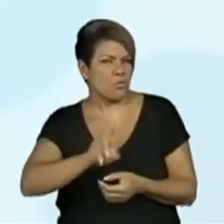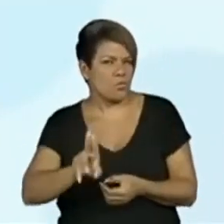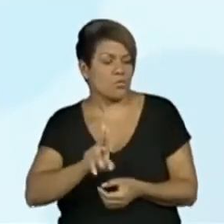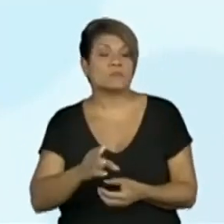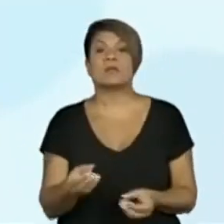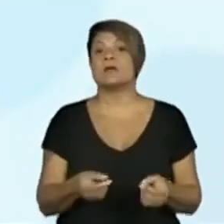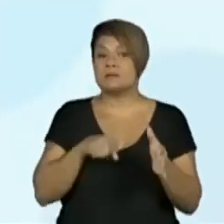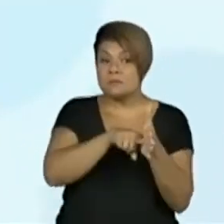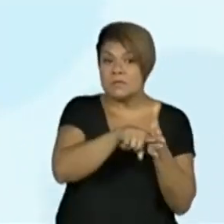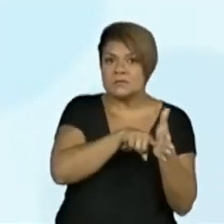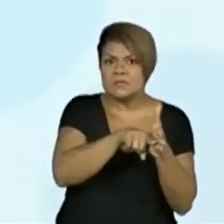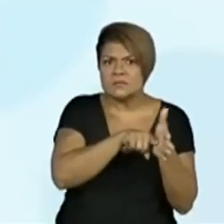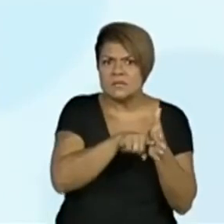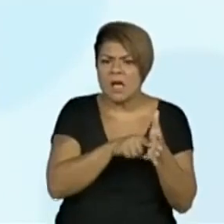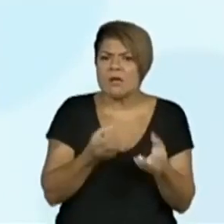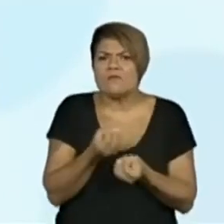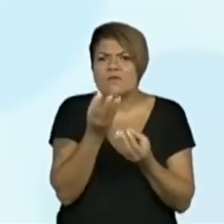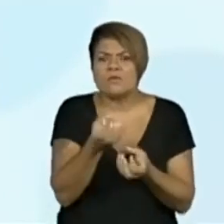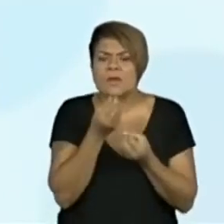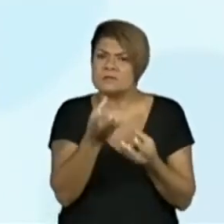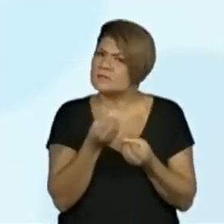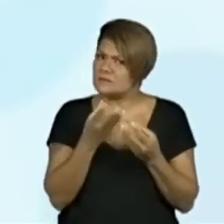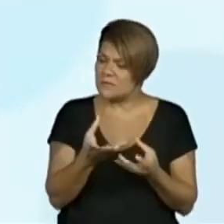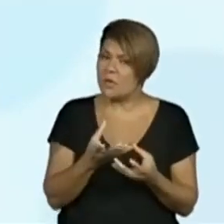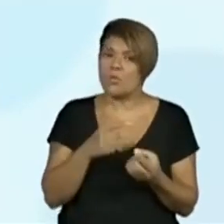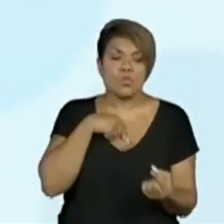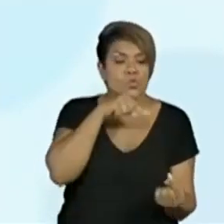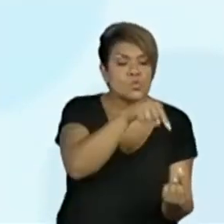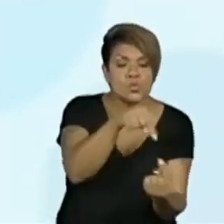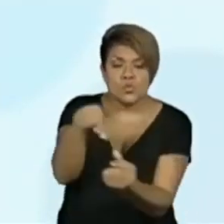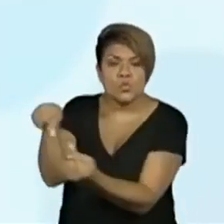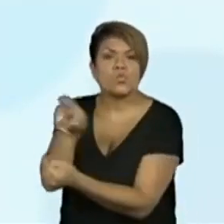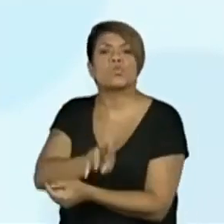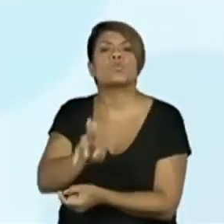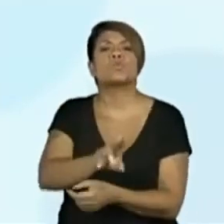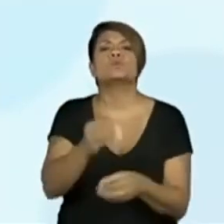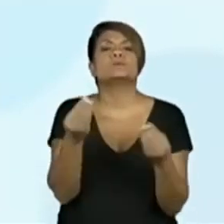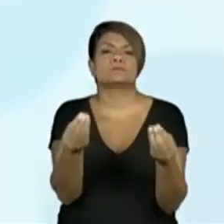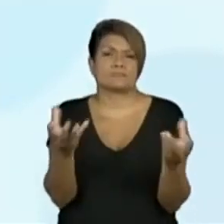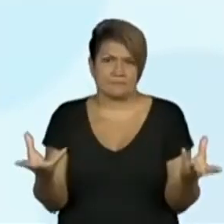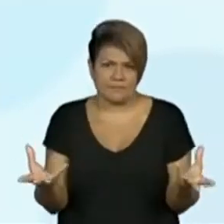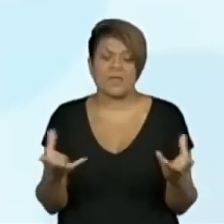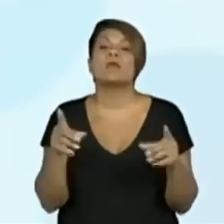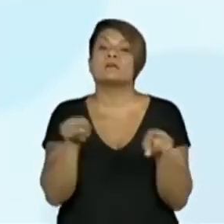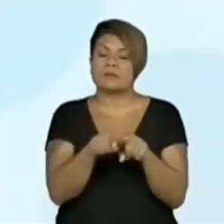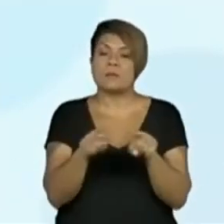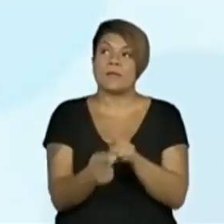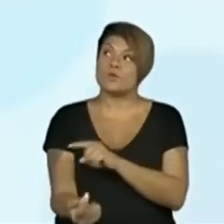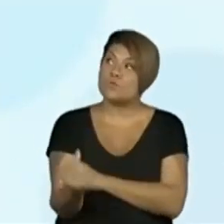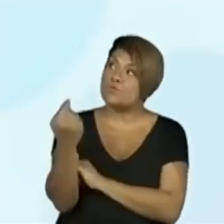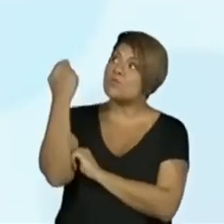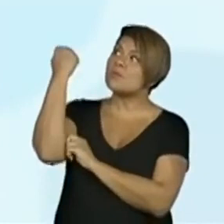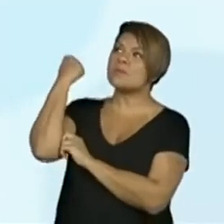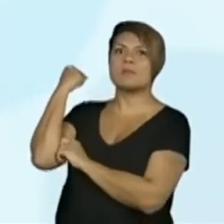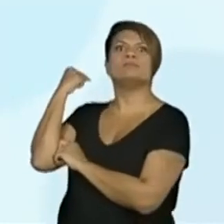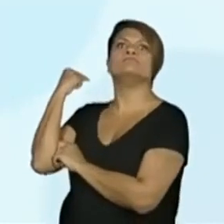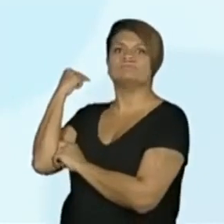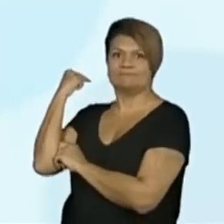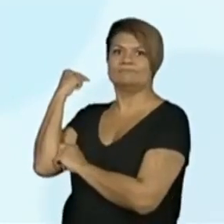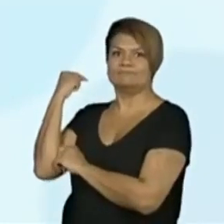e pesquisar informações relacionadas ao uso destes objetos também no passado